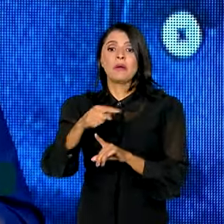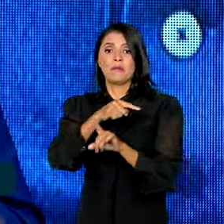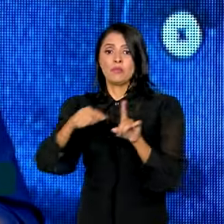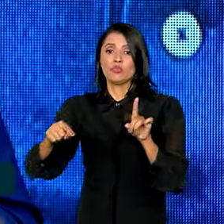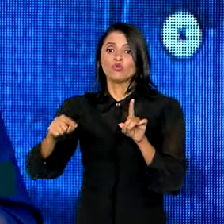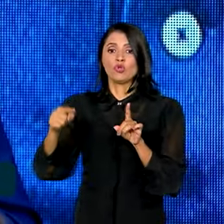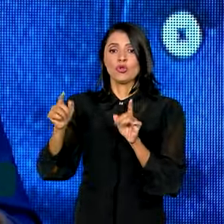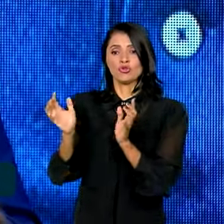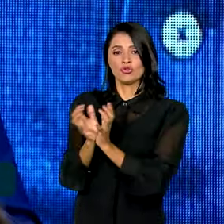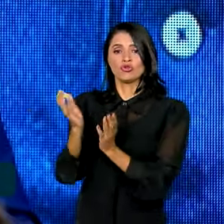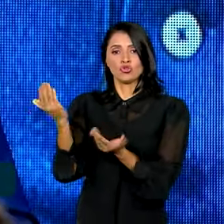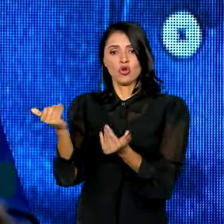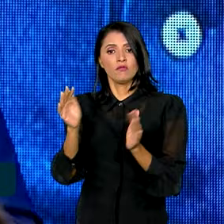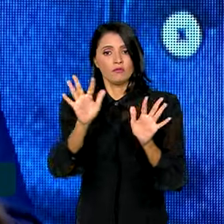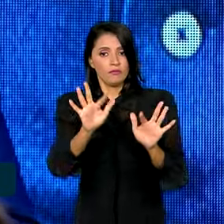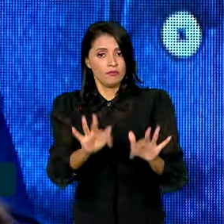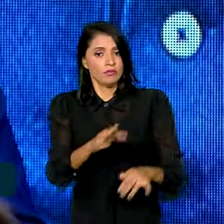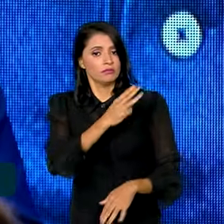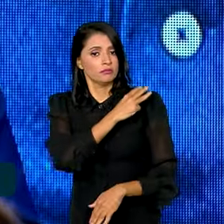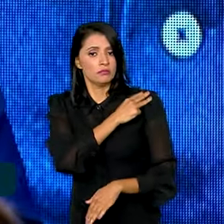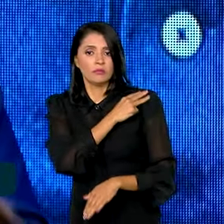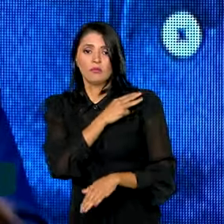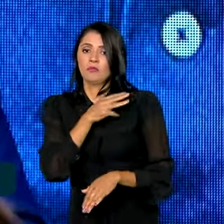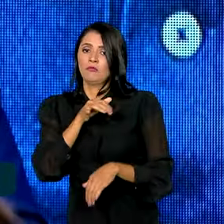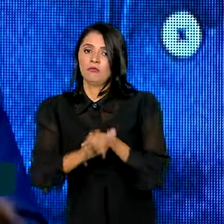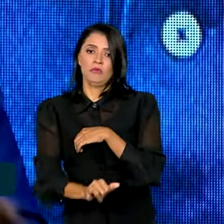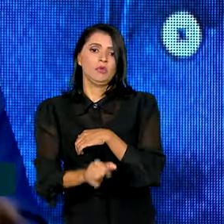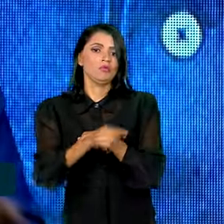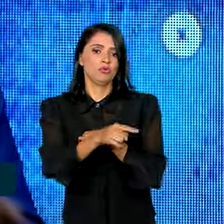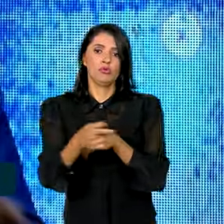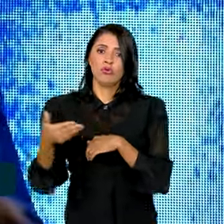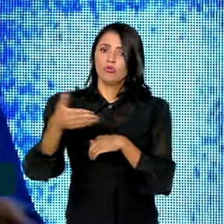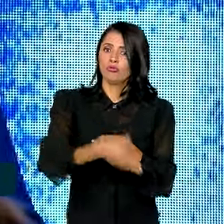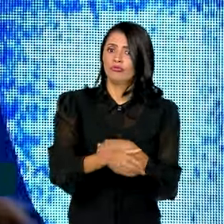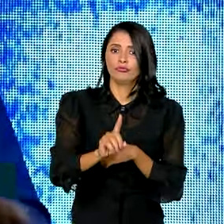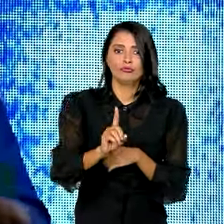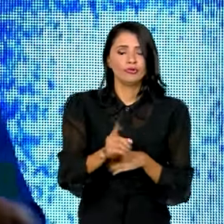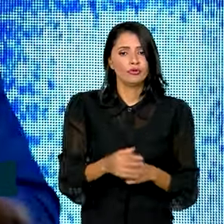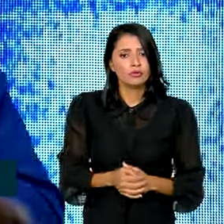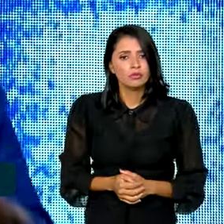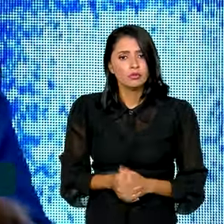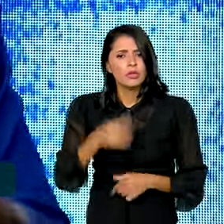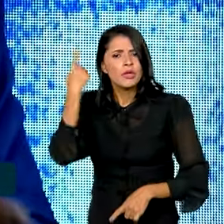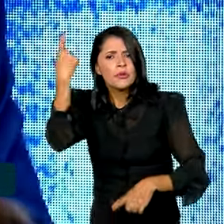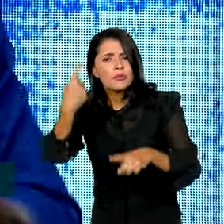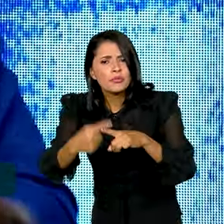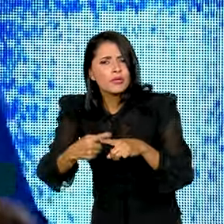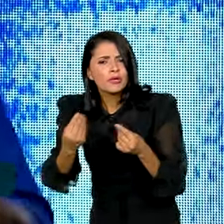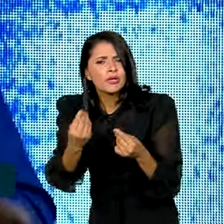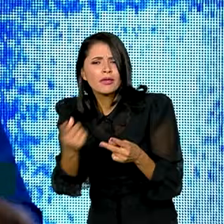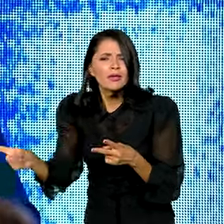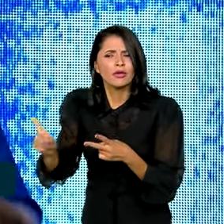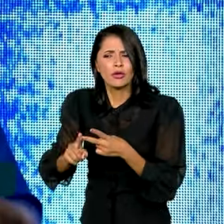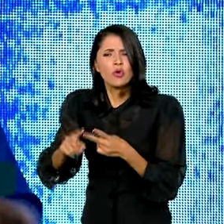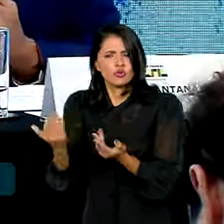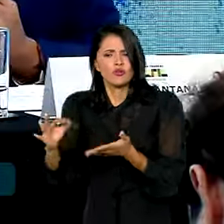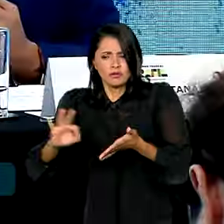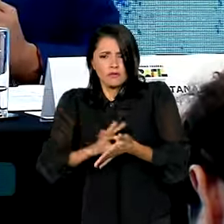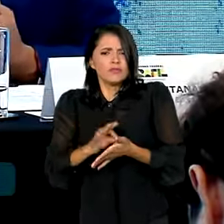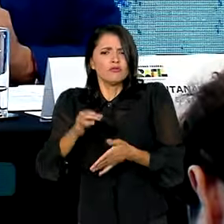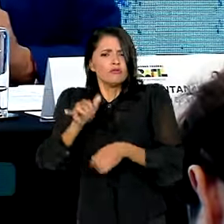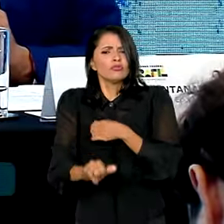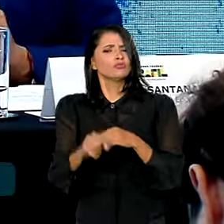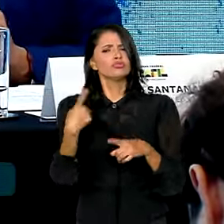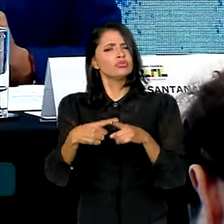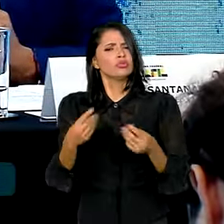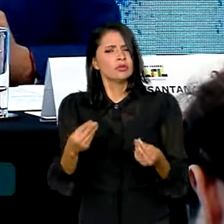que estão concluindo o ensino médio não fizeram o Enem. E depois, por que que os jovens que se inscreveram não foram fazer a prova? O